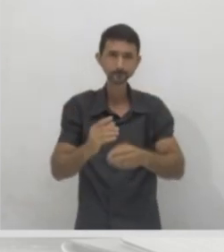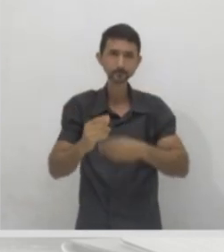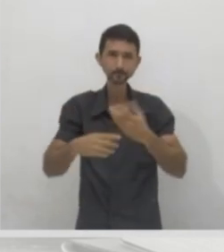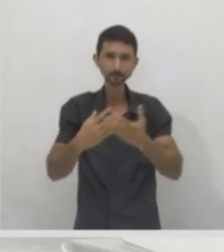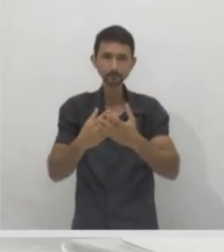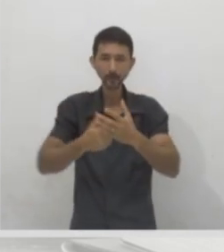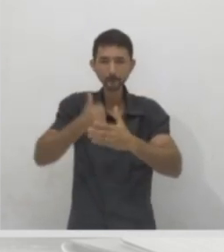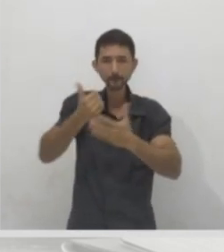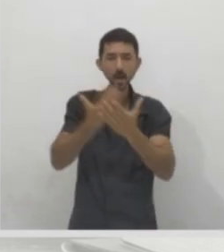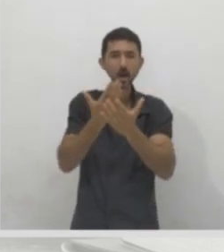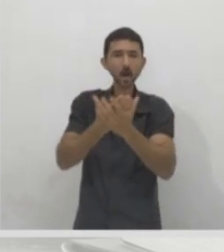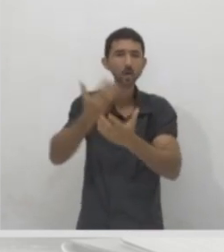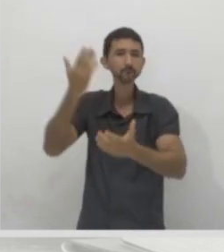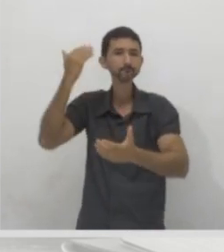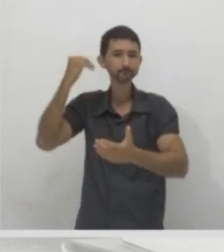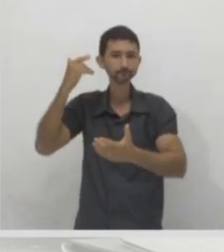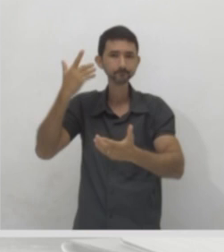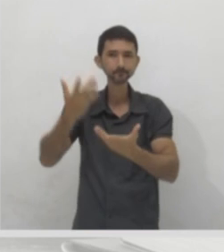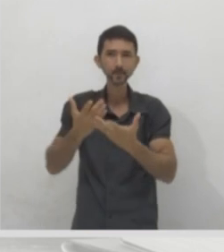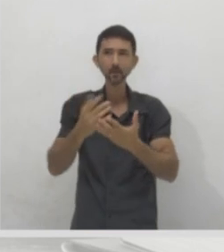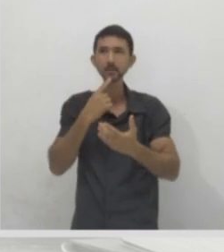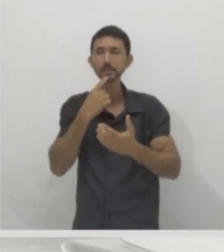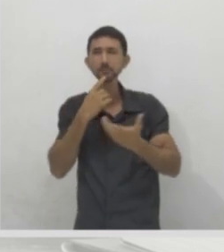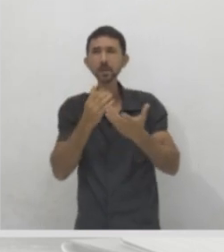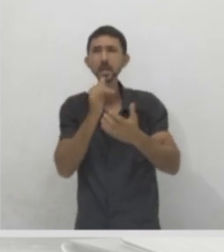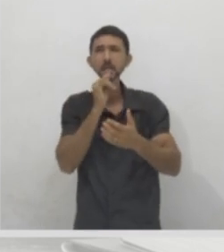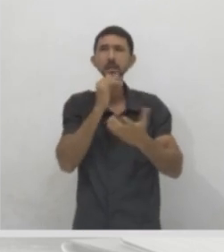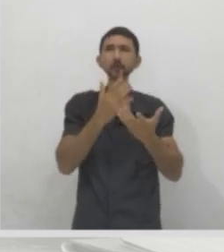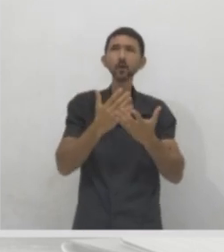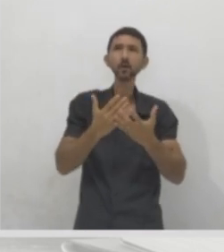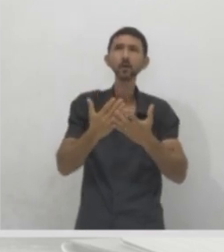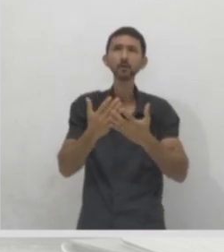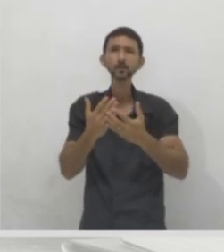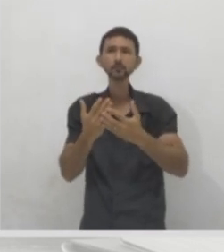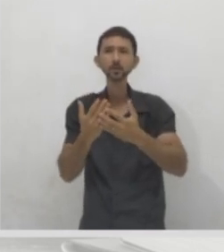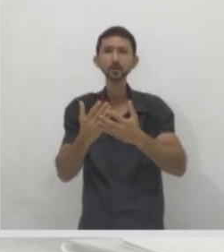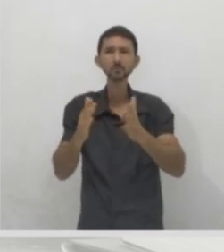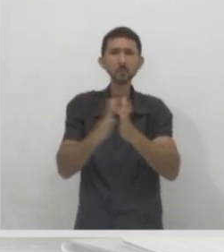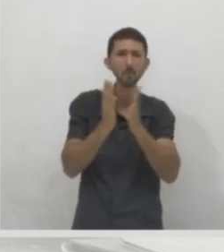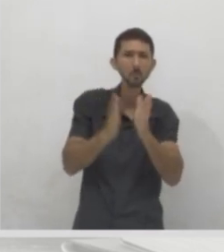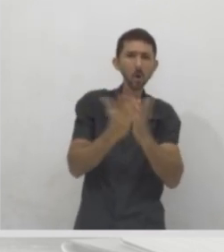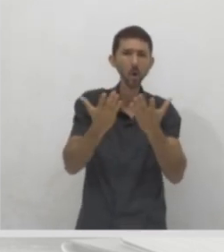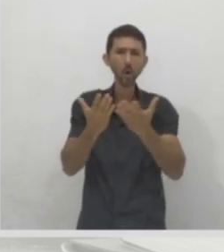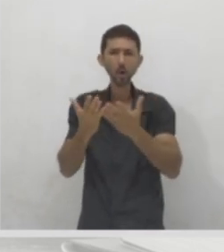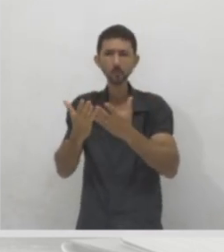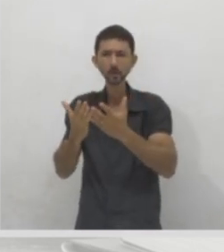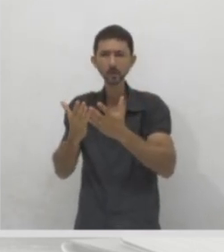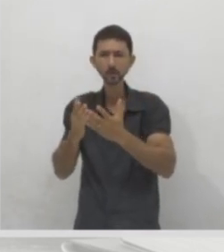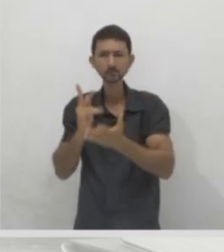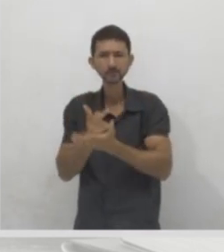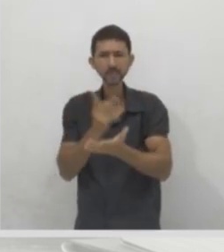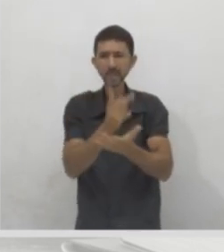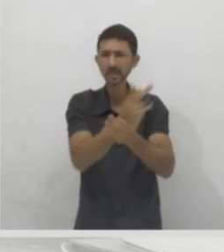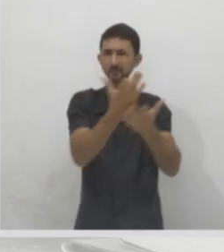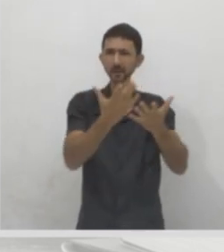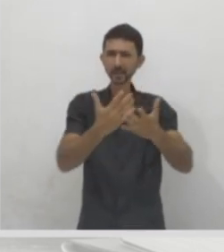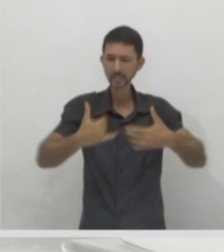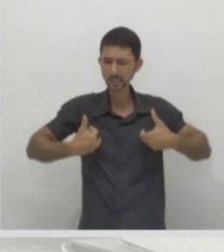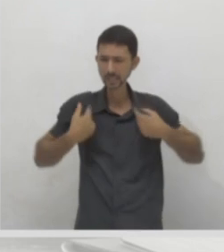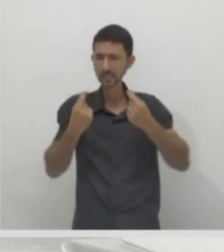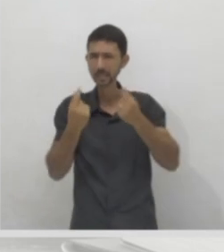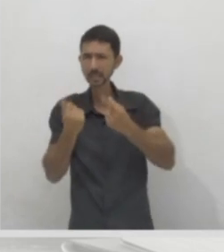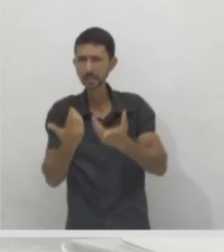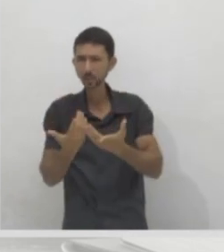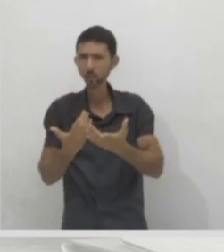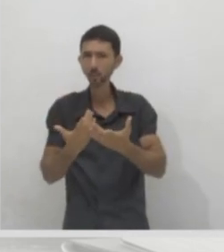da primeira aula que eu falei que uma das grandes questões é: sempre houveram pobres, sempre houveram ricos? As pessoas sempre foram